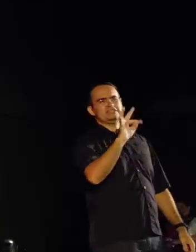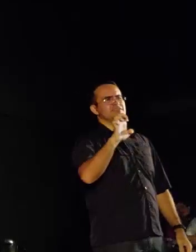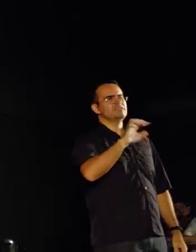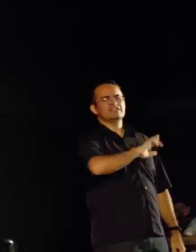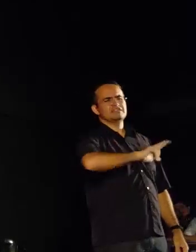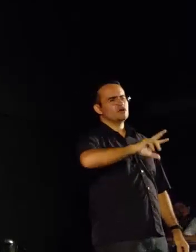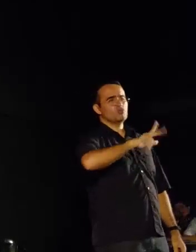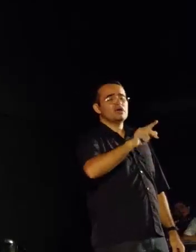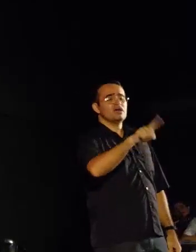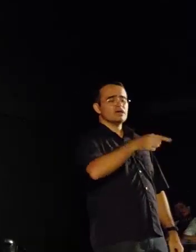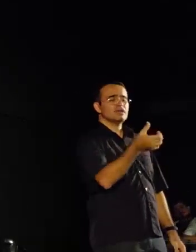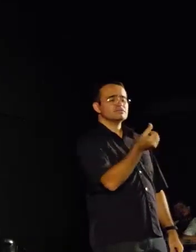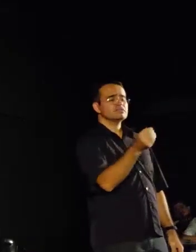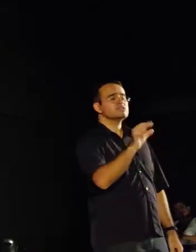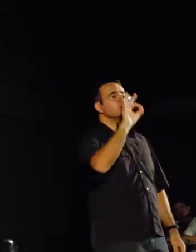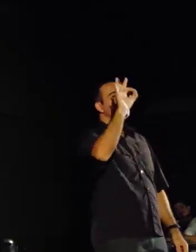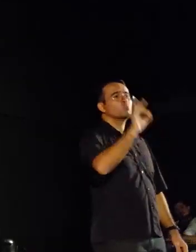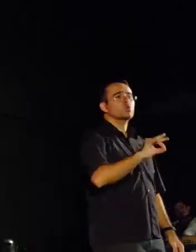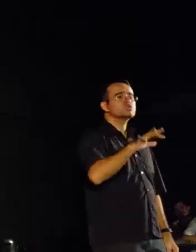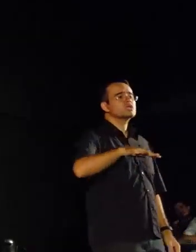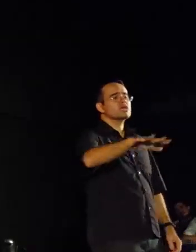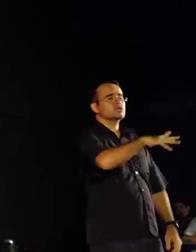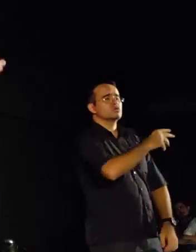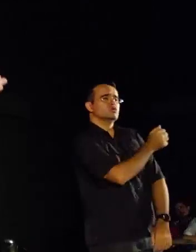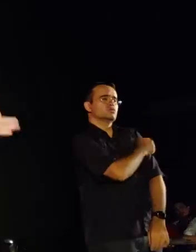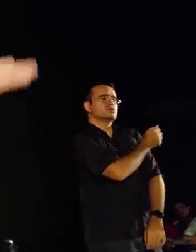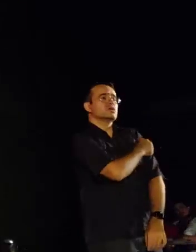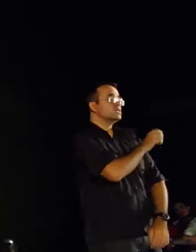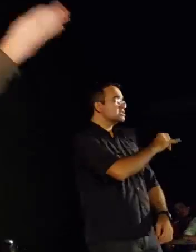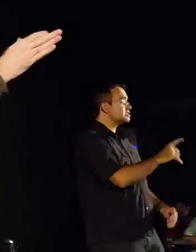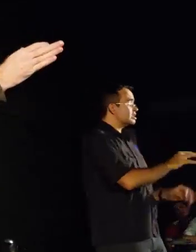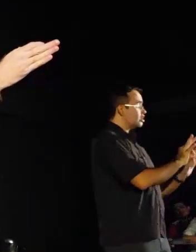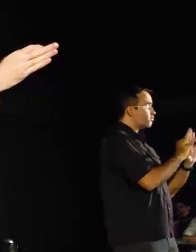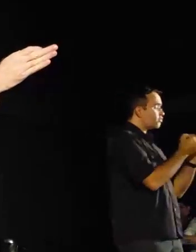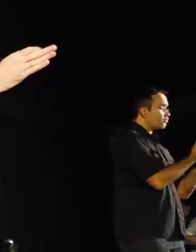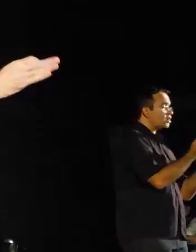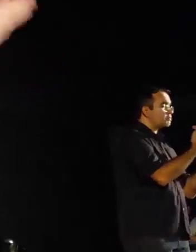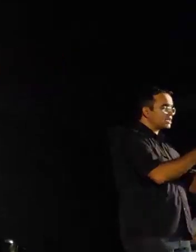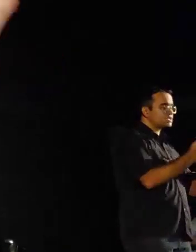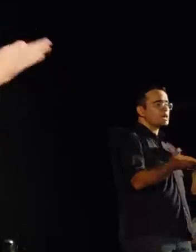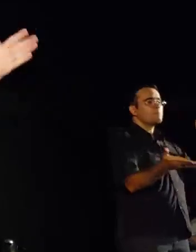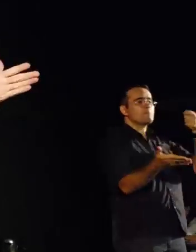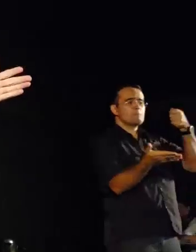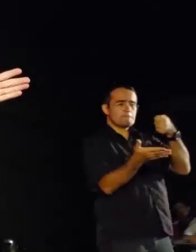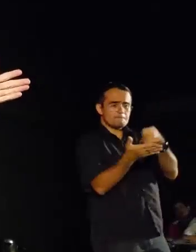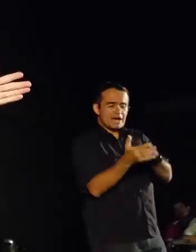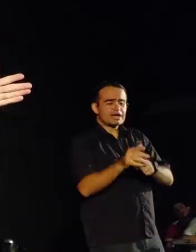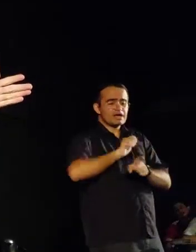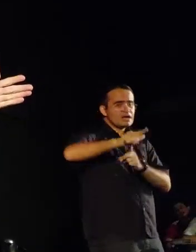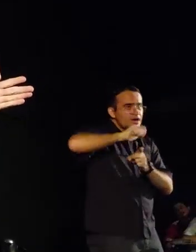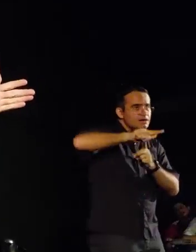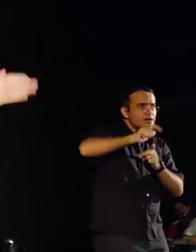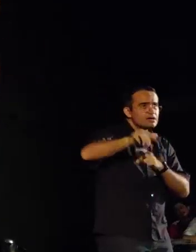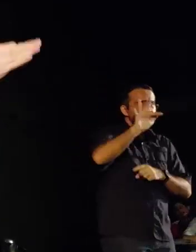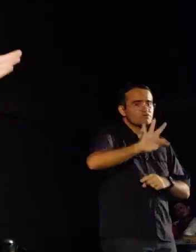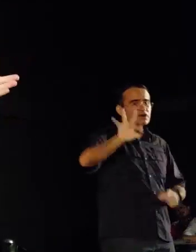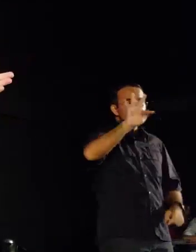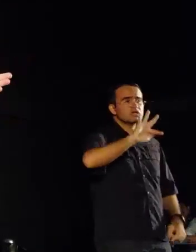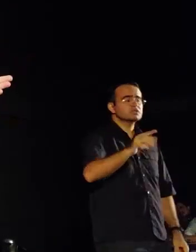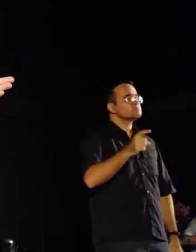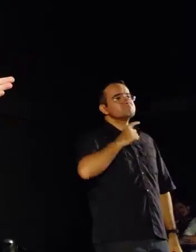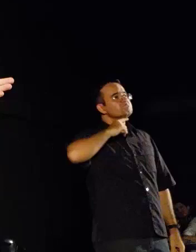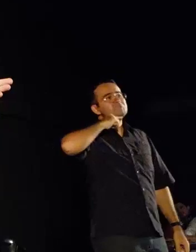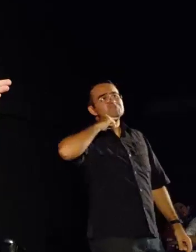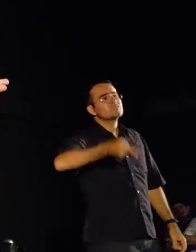Isso é 60% dos nossos alunos. Se essa família precisar pagar uma mensalidade, ela não consegue. Ela não